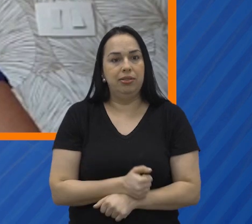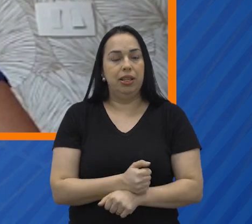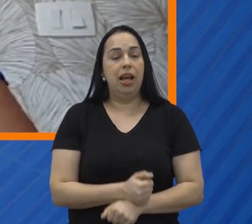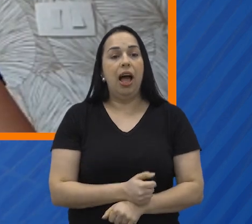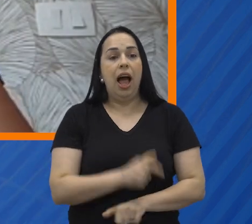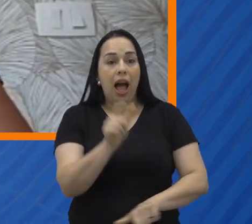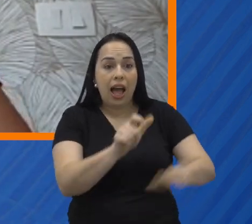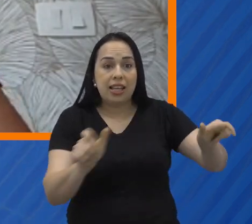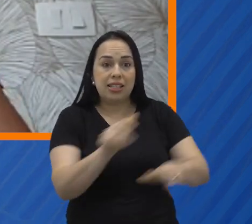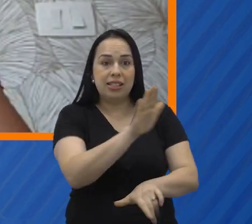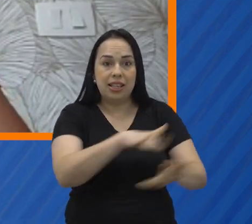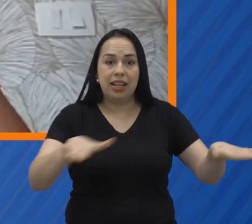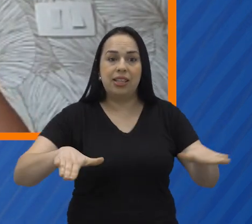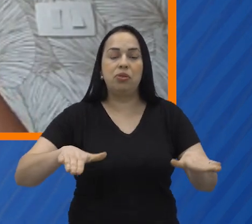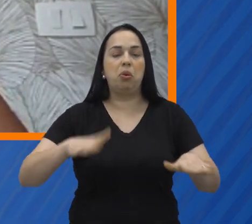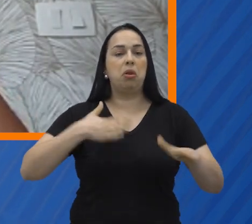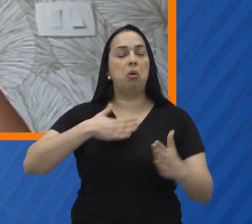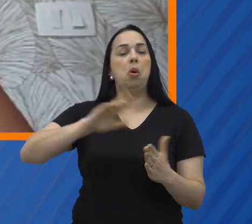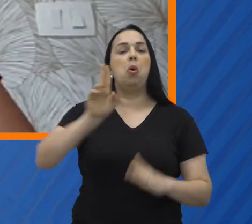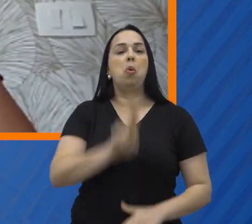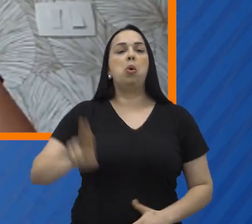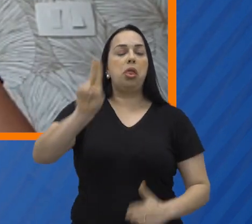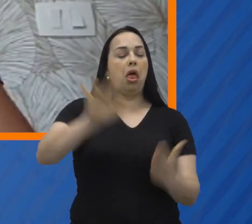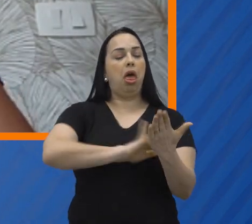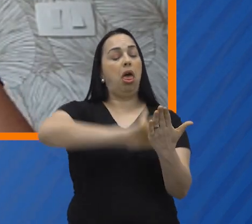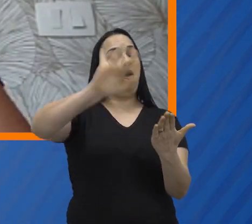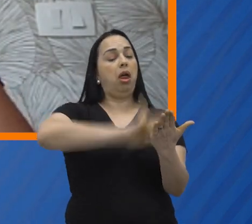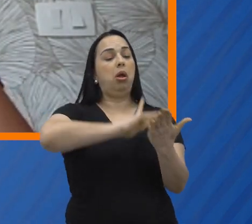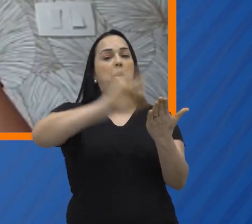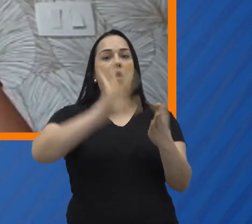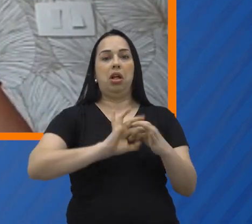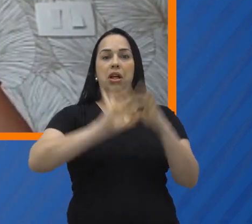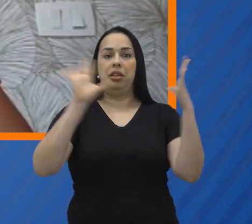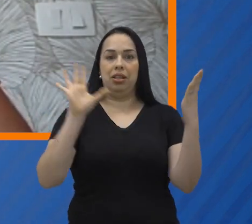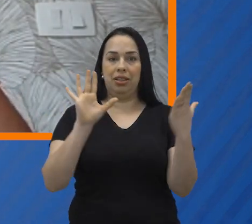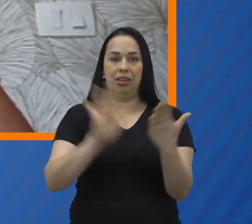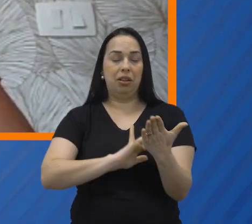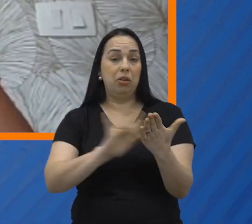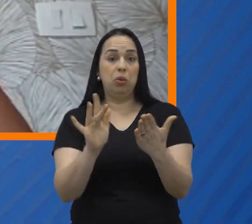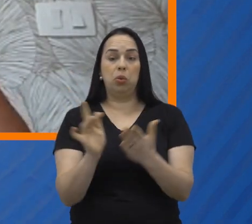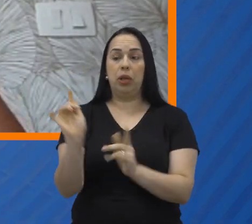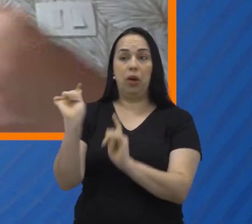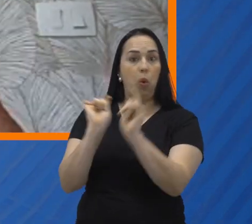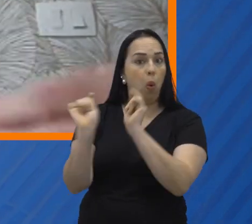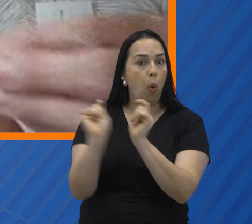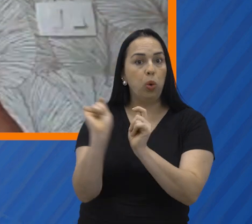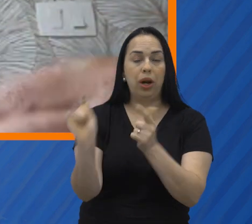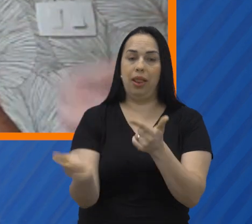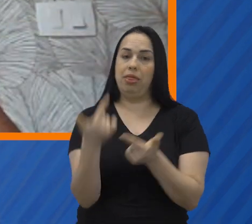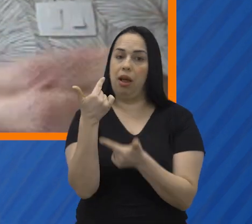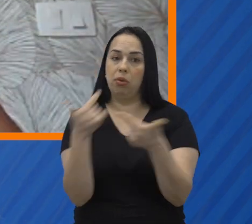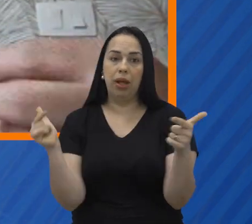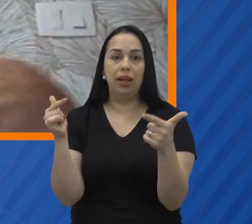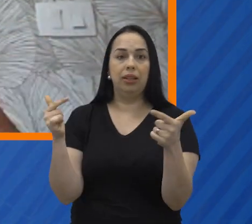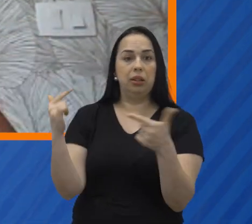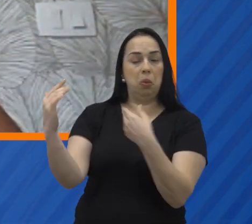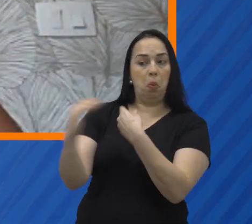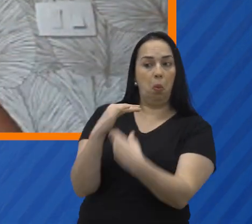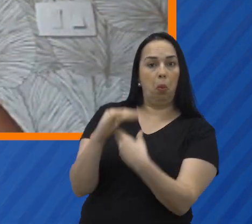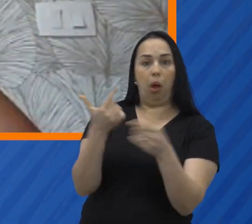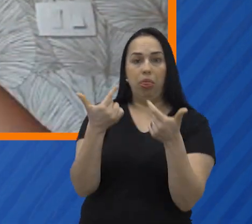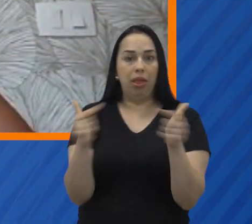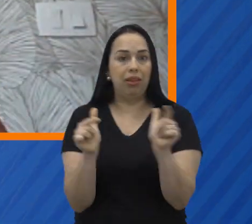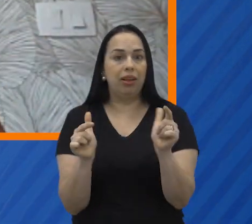quando elas têm acesso livre ao celular, elas normalmente, quando é livre, né, não tem um monitoramento, não tem alguém